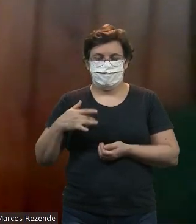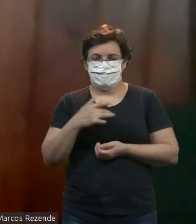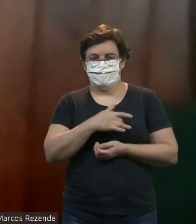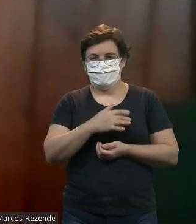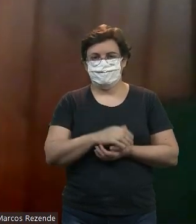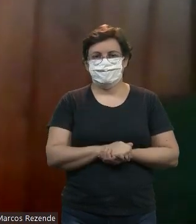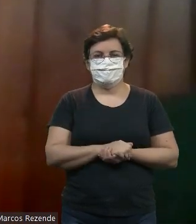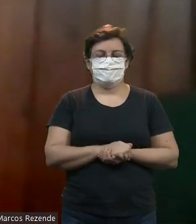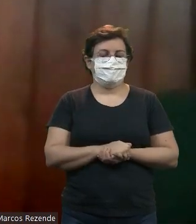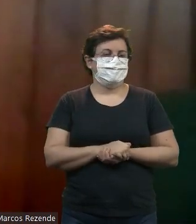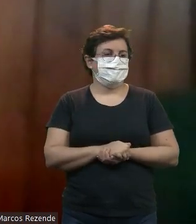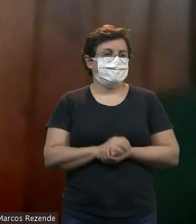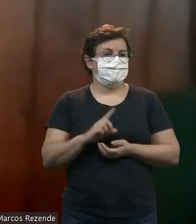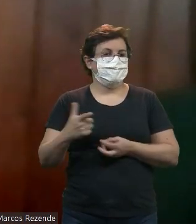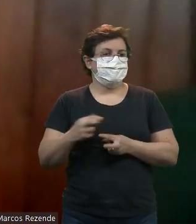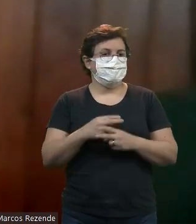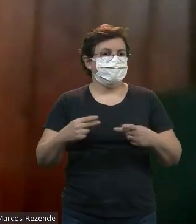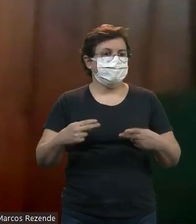providências.